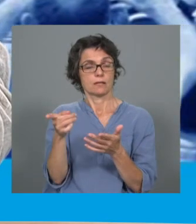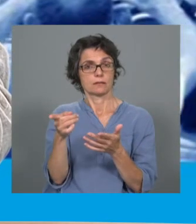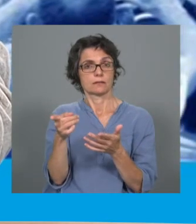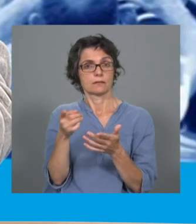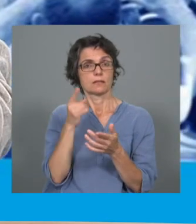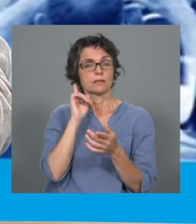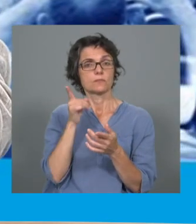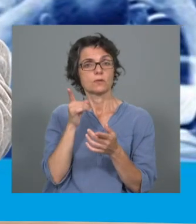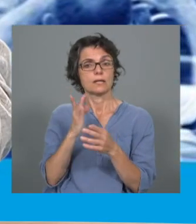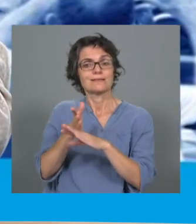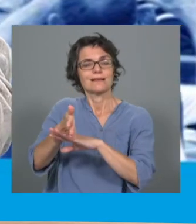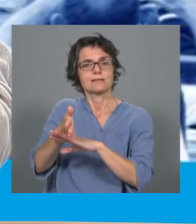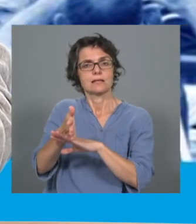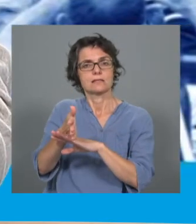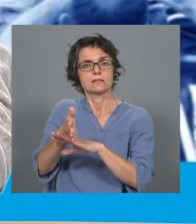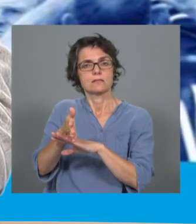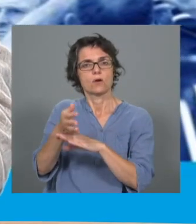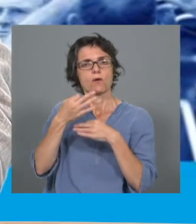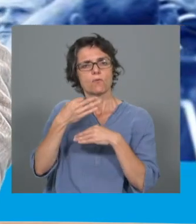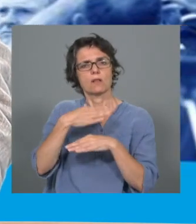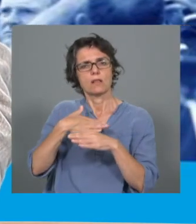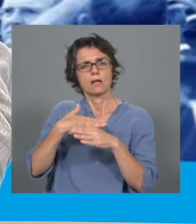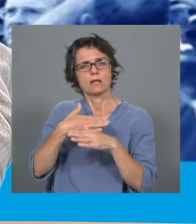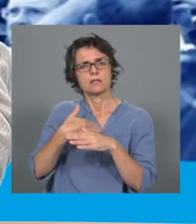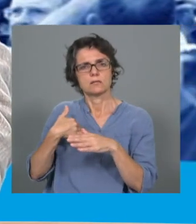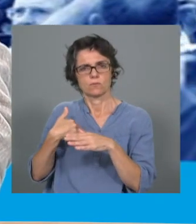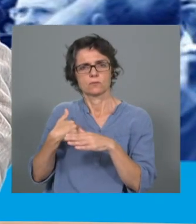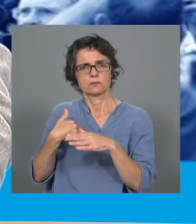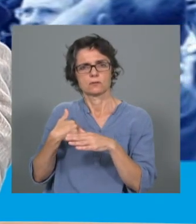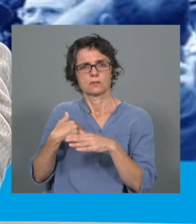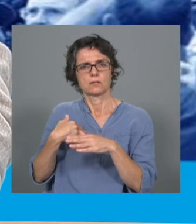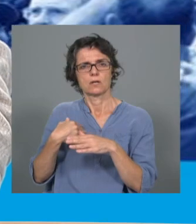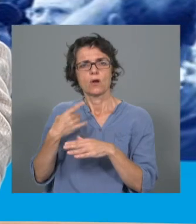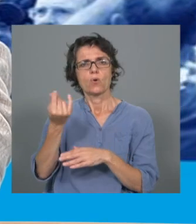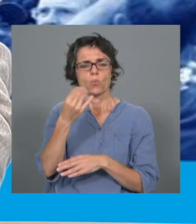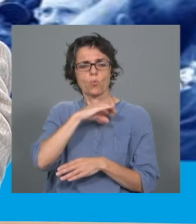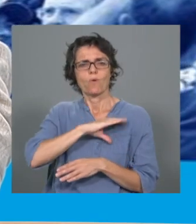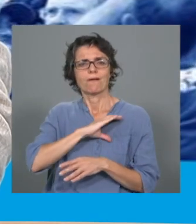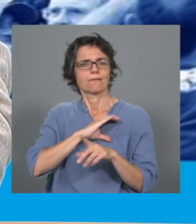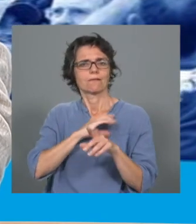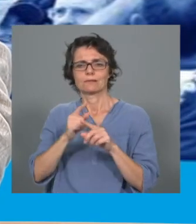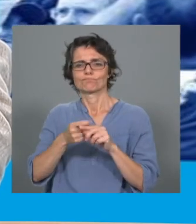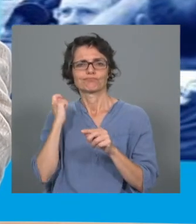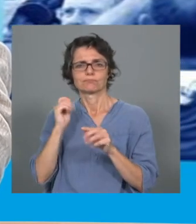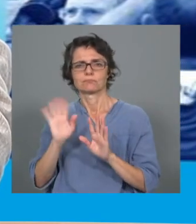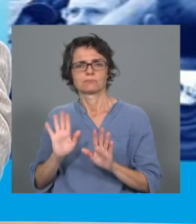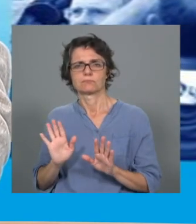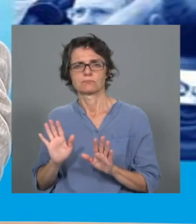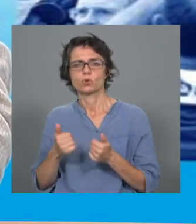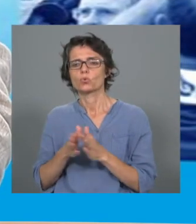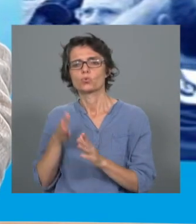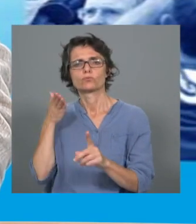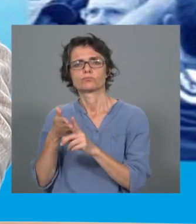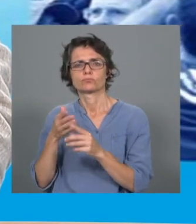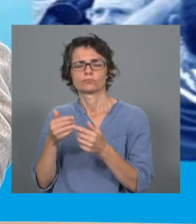acesso ao cuidado de saúde, independentemente dos seus rendimentos. E essa mensagem ter sido dita ali naquele contexto parece muito forte, porque era um palco